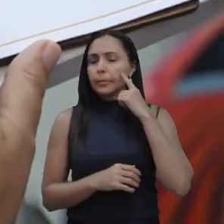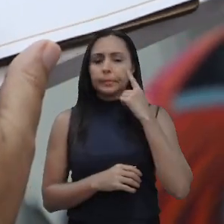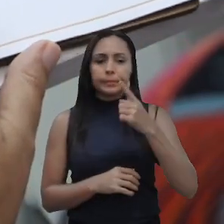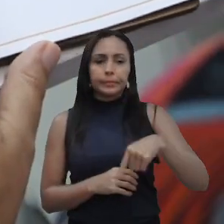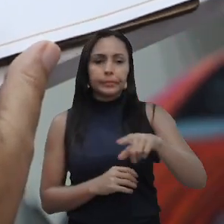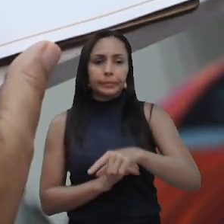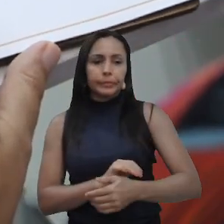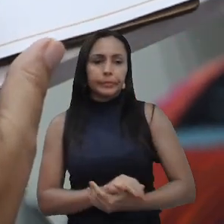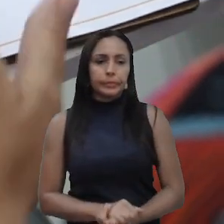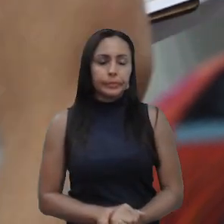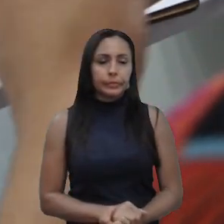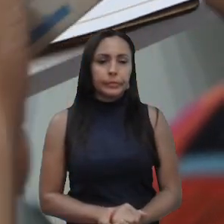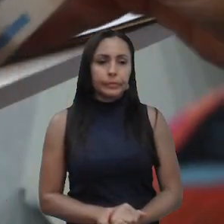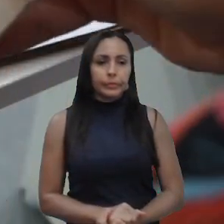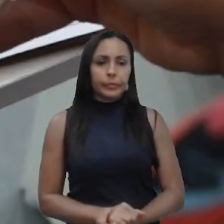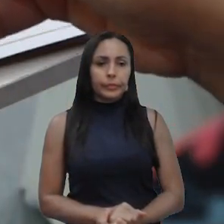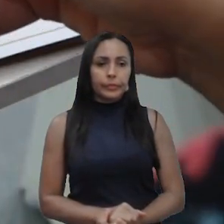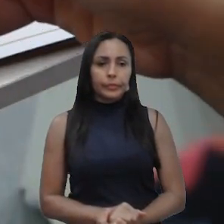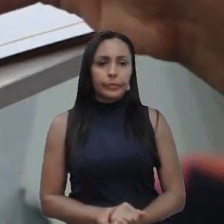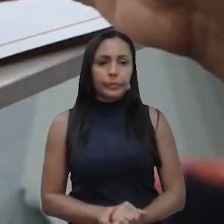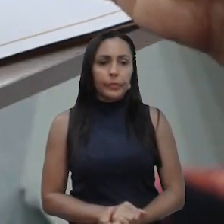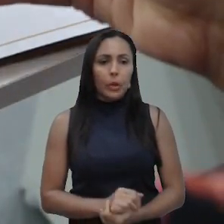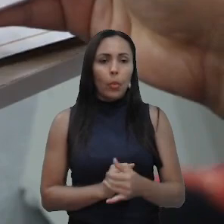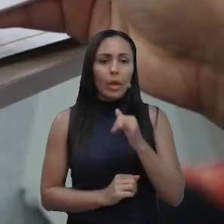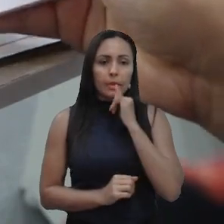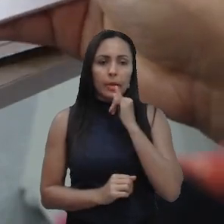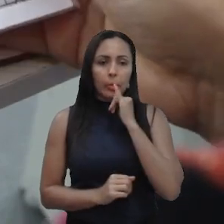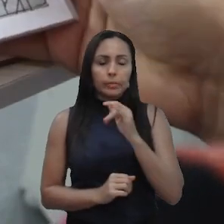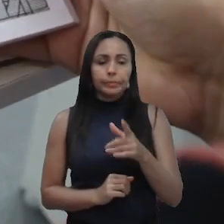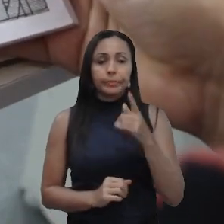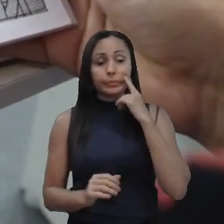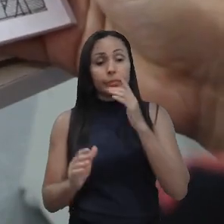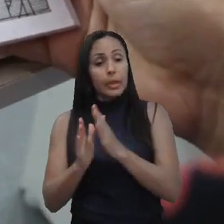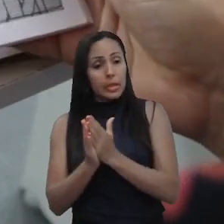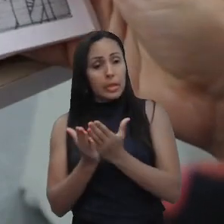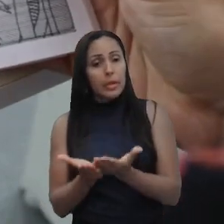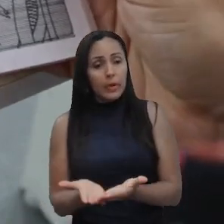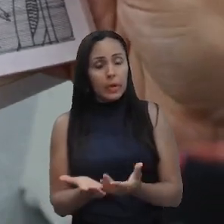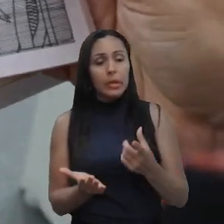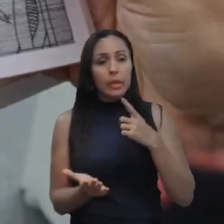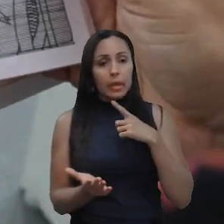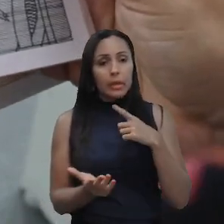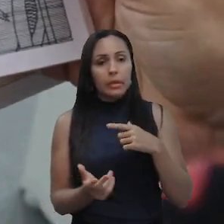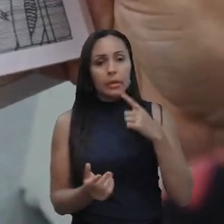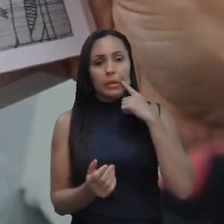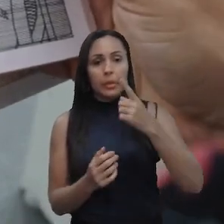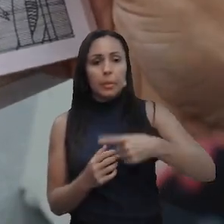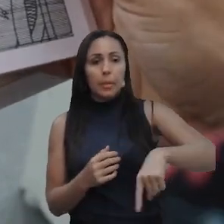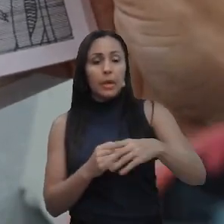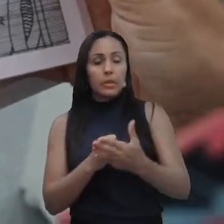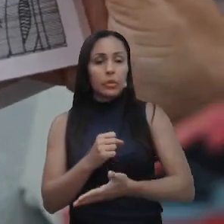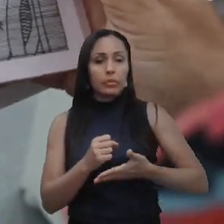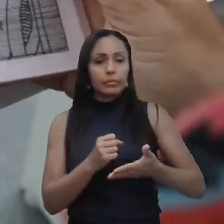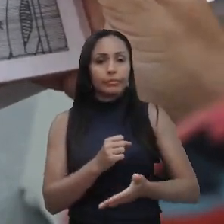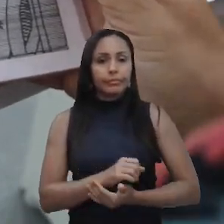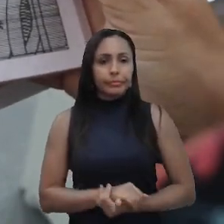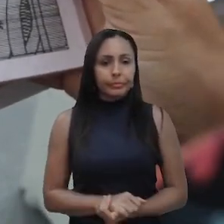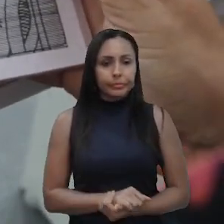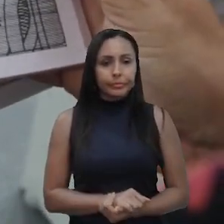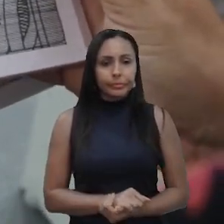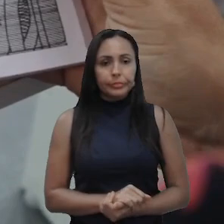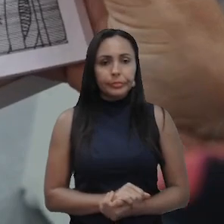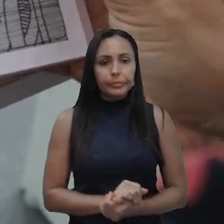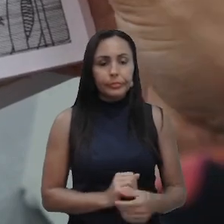grid retangular, eu trouxe um exemplo. Nesse livrinho aqui, a gente tem um grid retangular básico, ou seja, a gente tem